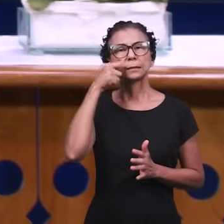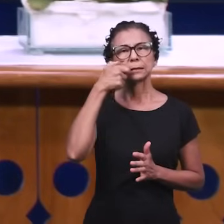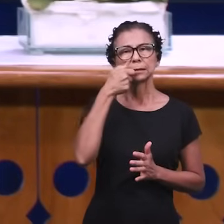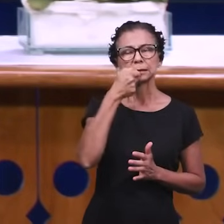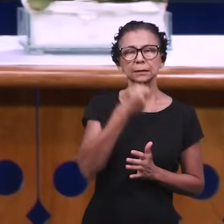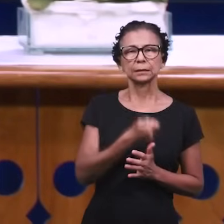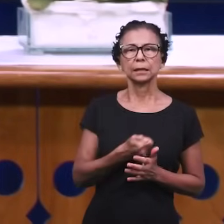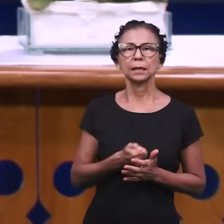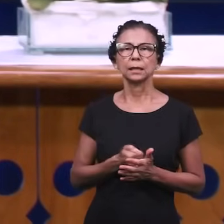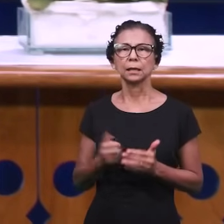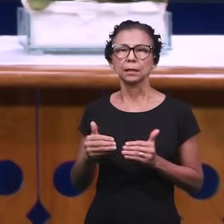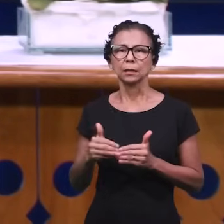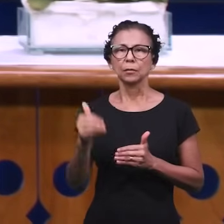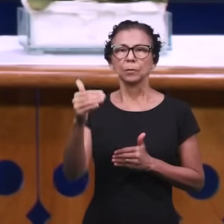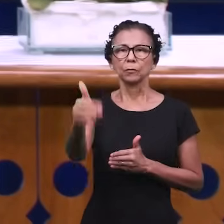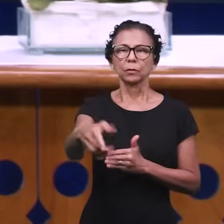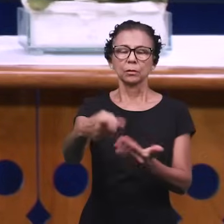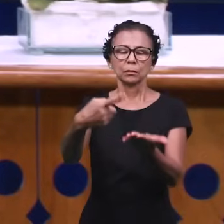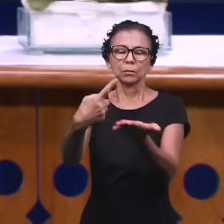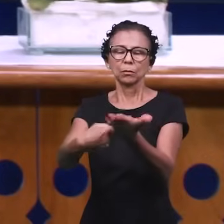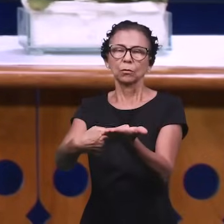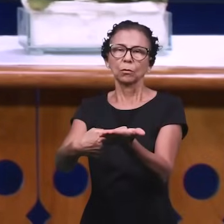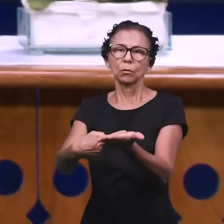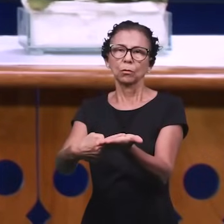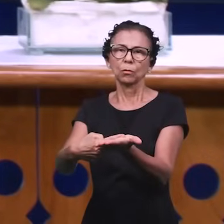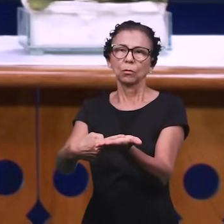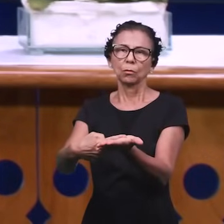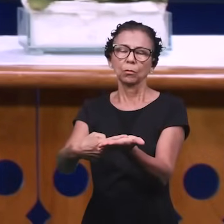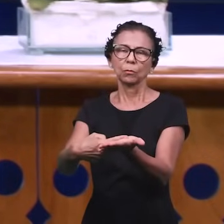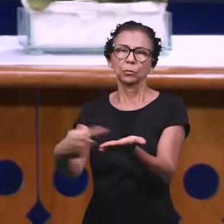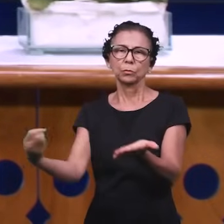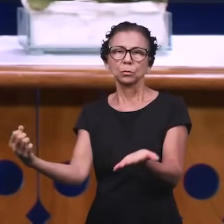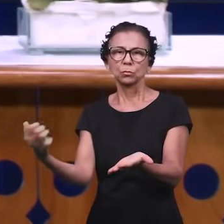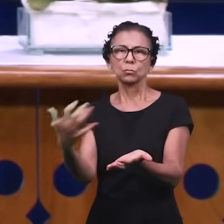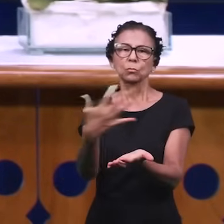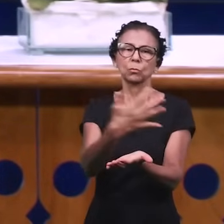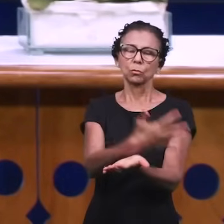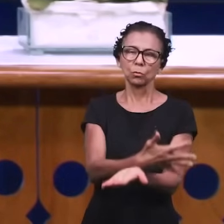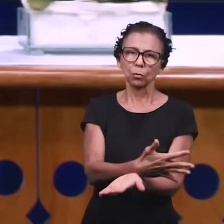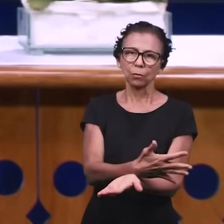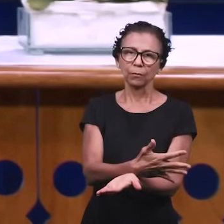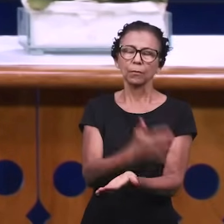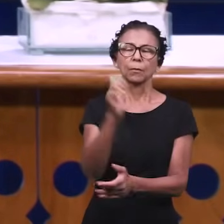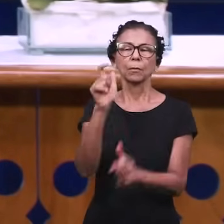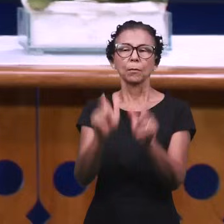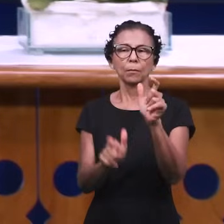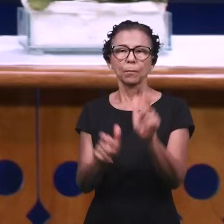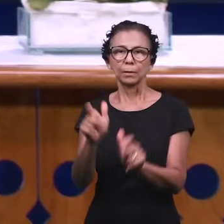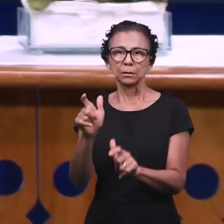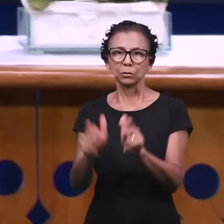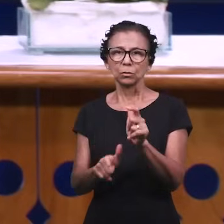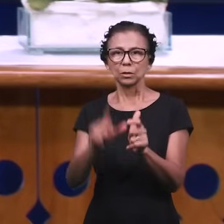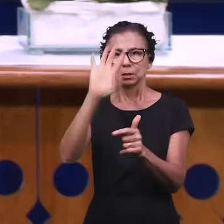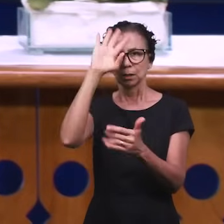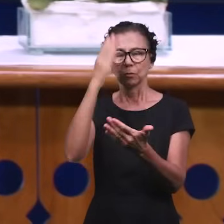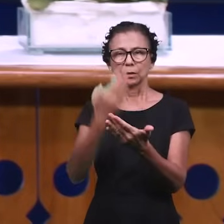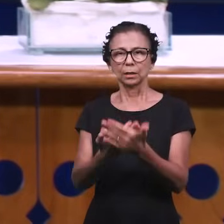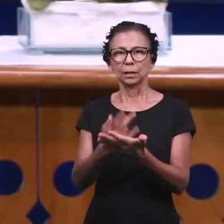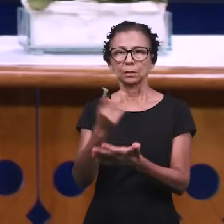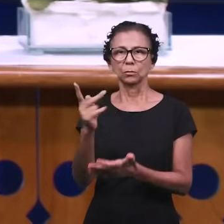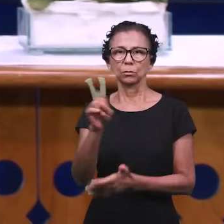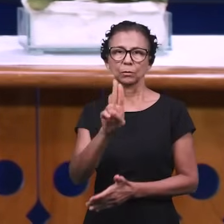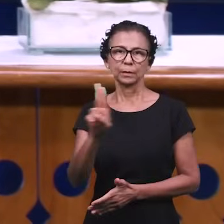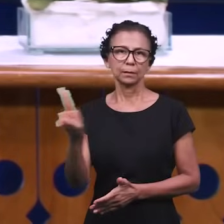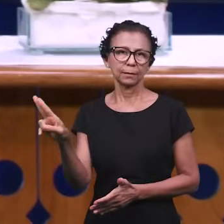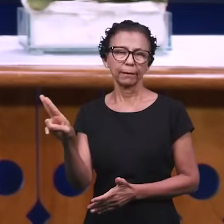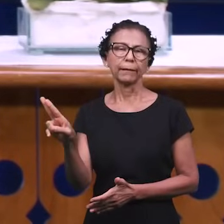a nova aliança, onde ele iria dar vida por aqueles que haveriam de ser salvos, por aqueles que iriam crer no